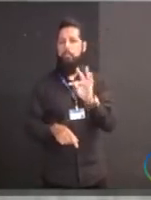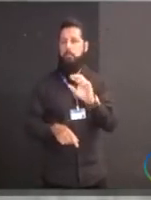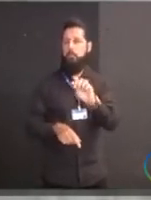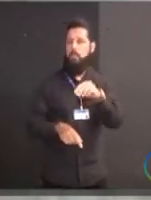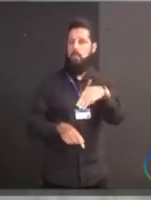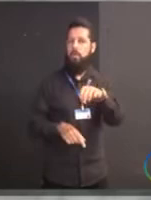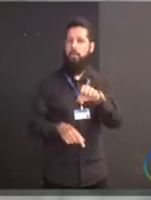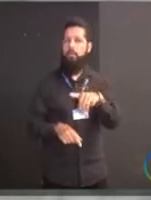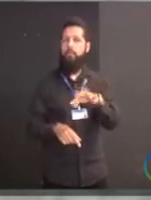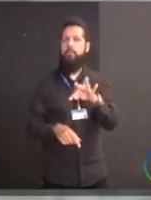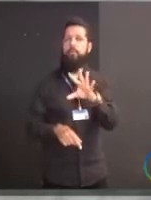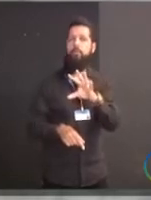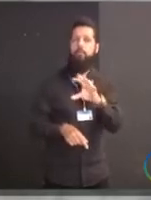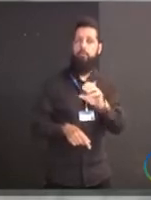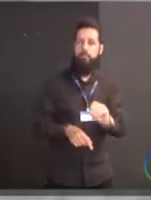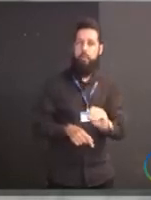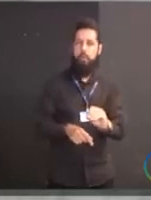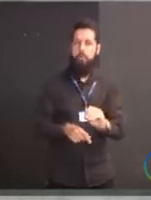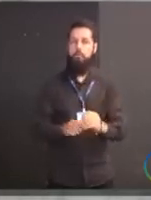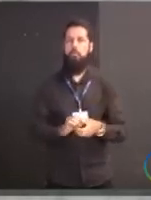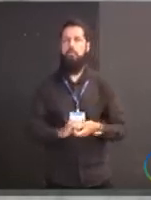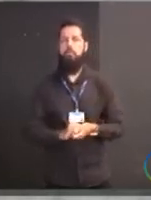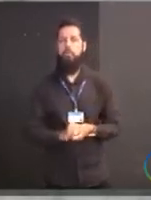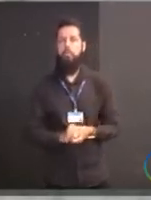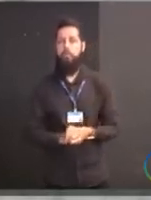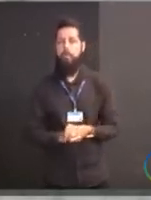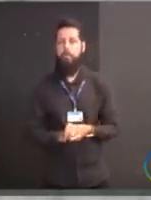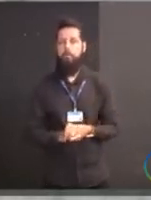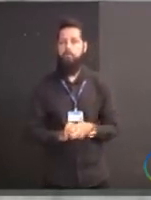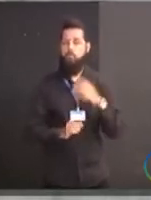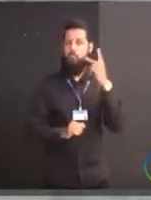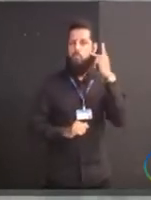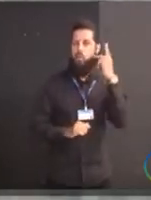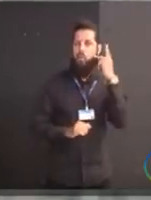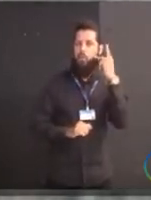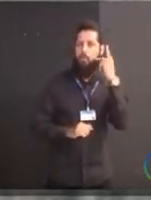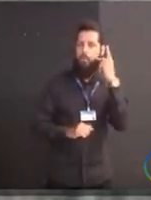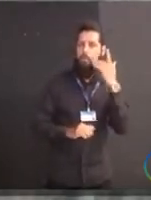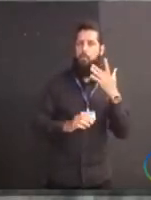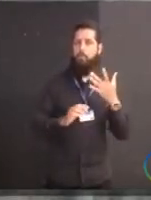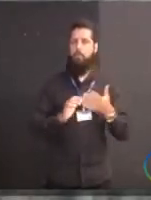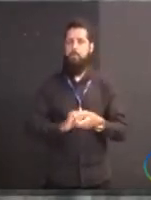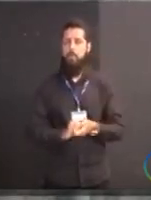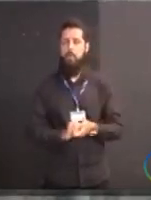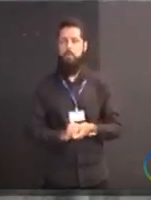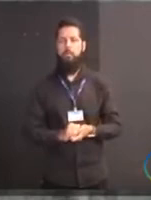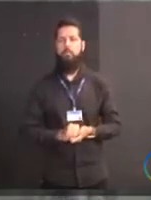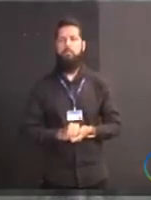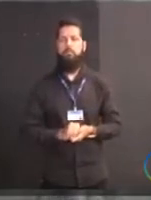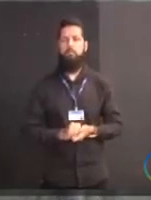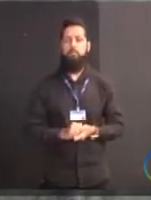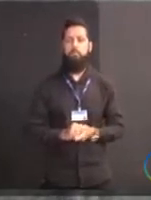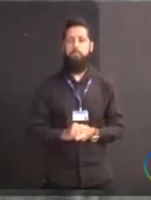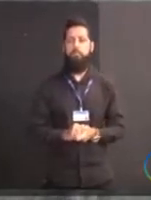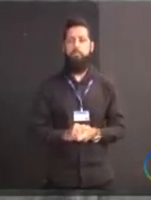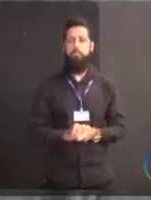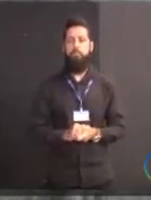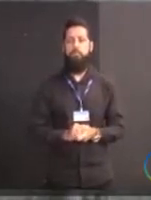habitantes, enquanto muita gente acredita que esse número não deva exceder de 10